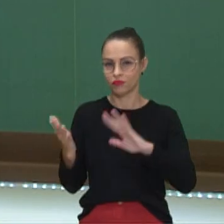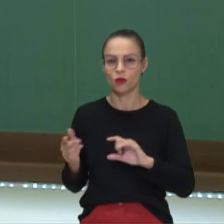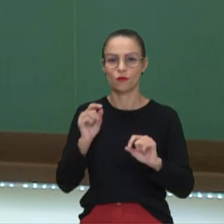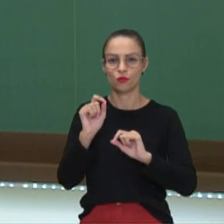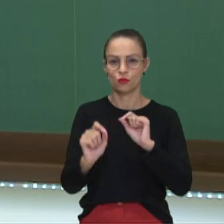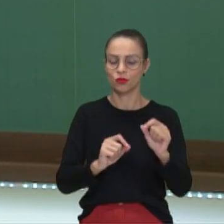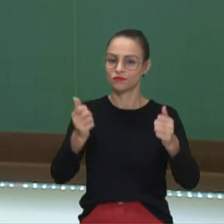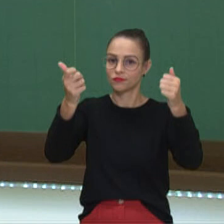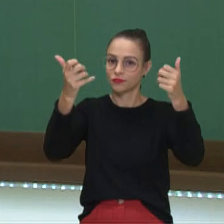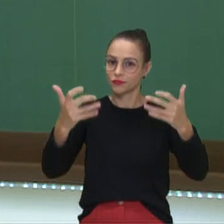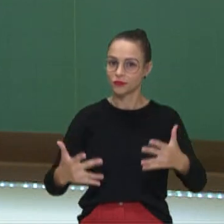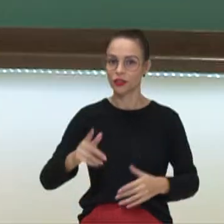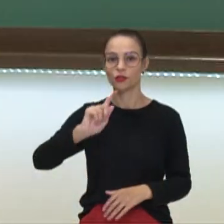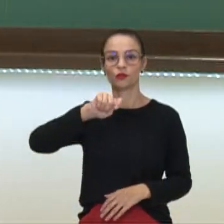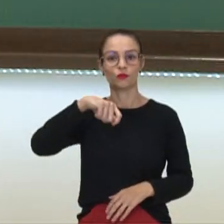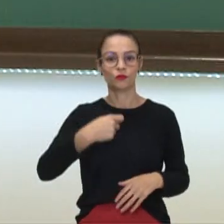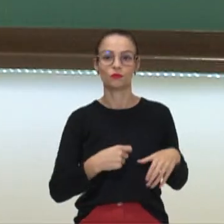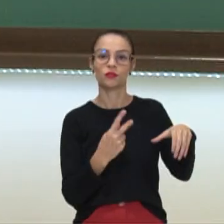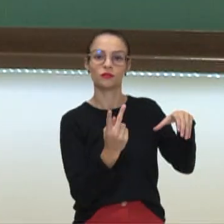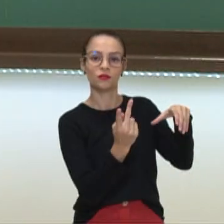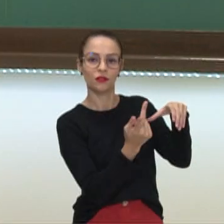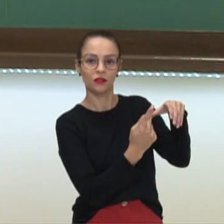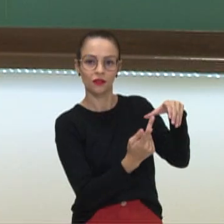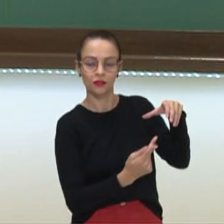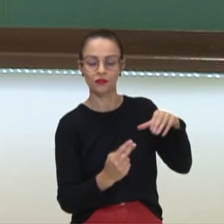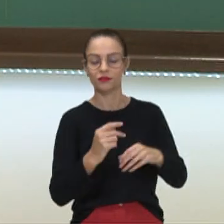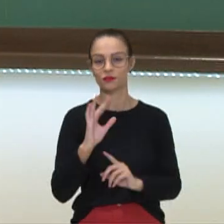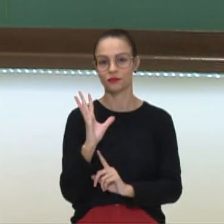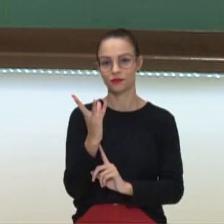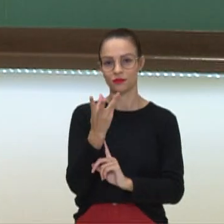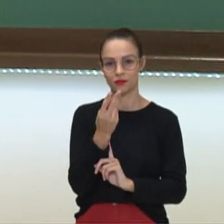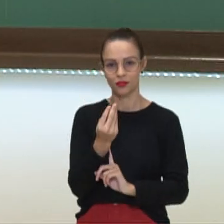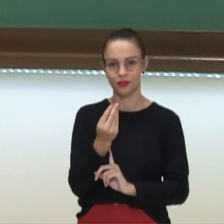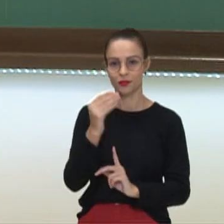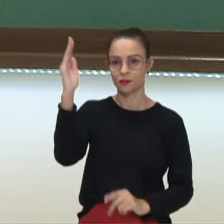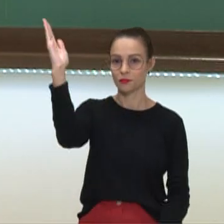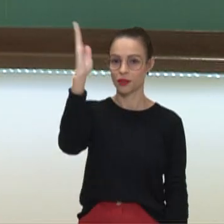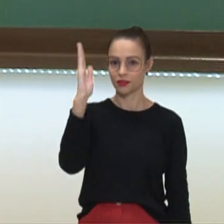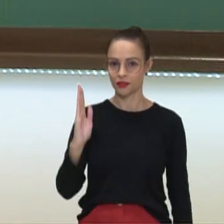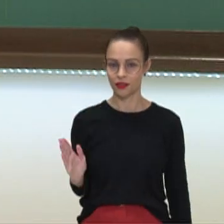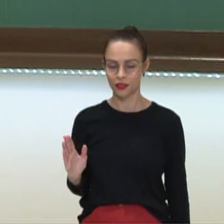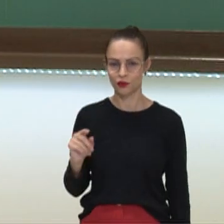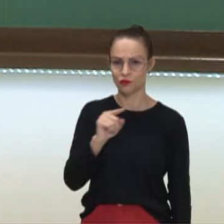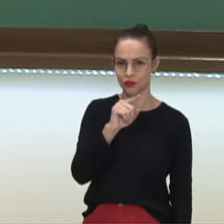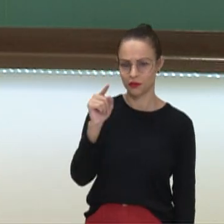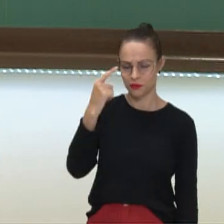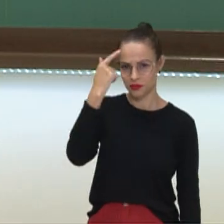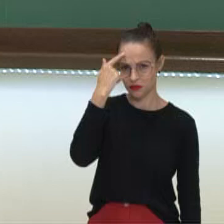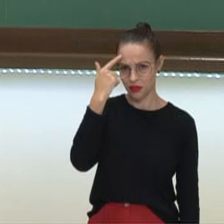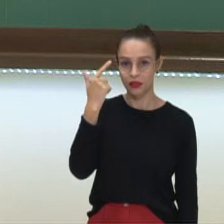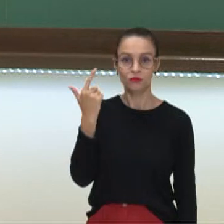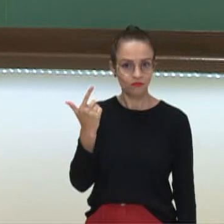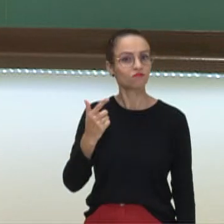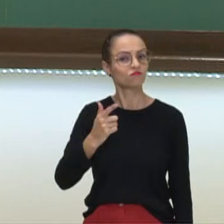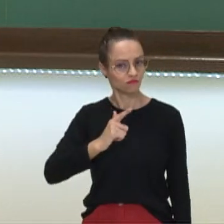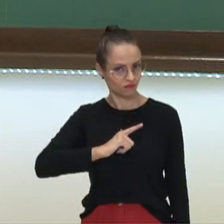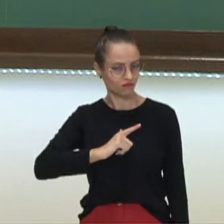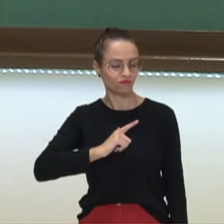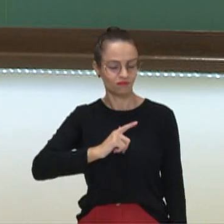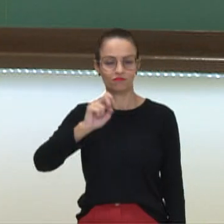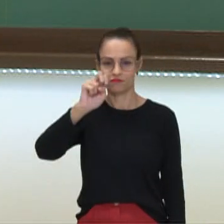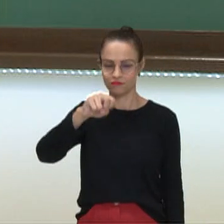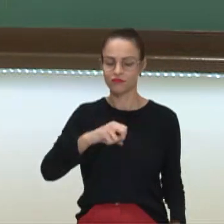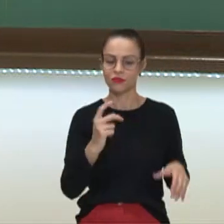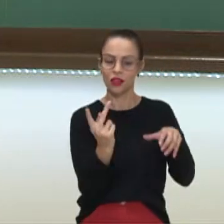arte rupestre. Então, arte rupestre brasileira. Então, quem imaginava e não imaginava que temos arte rupestre? Temos sim. Ela